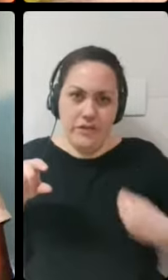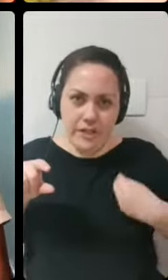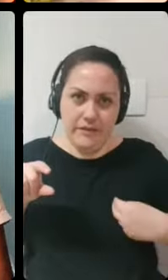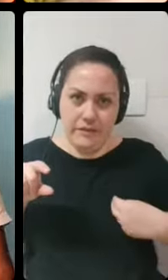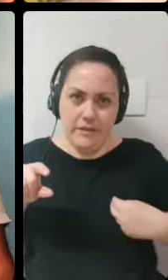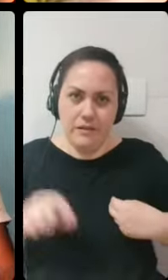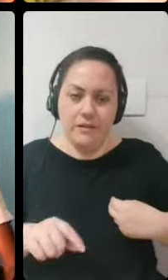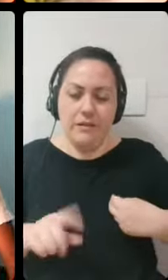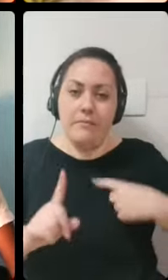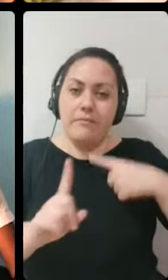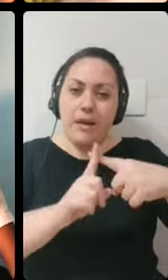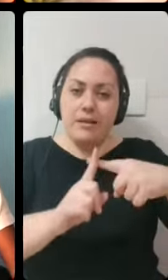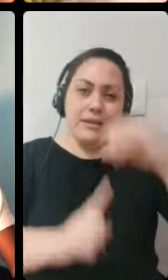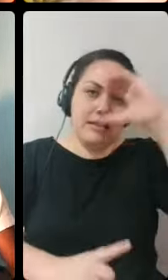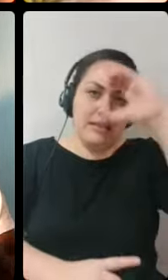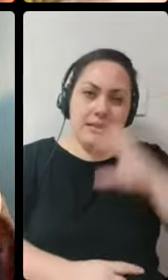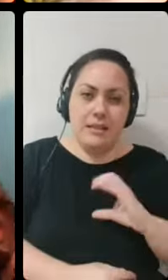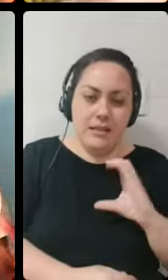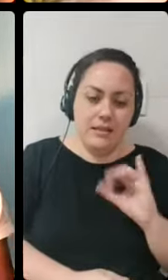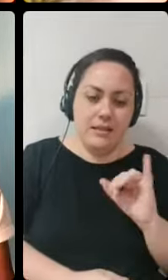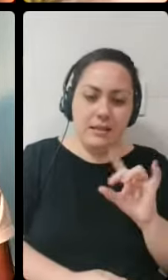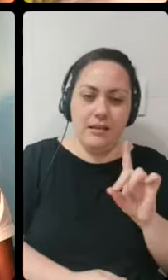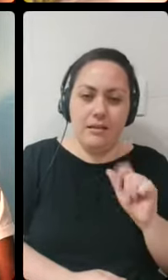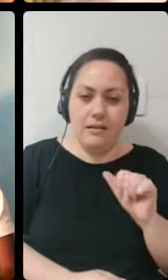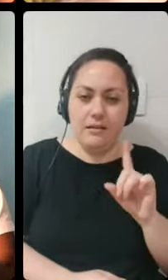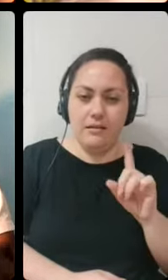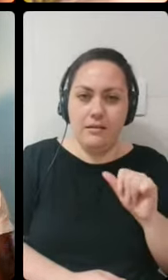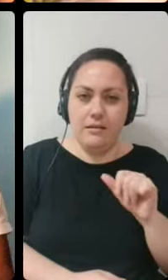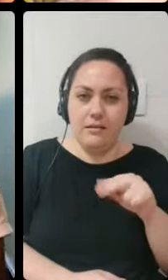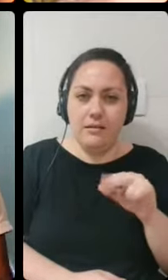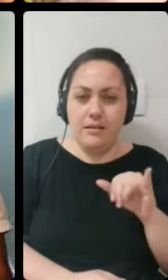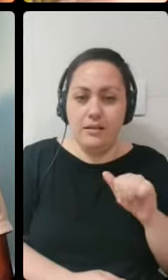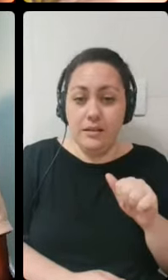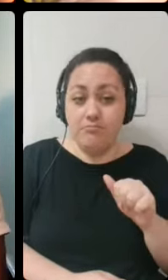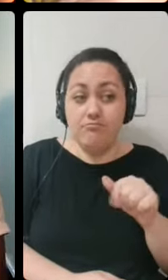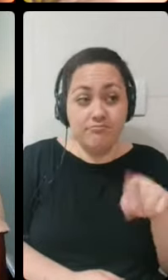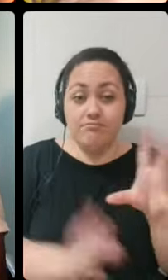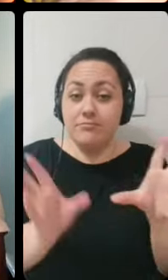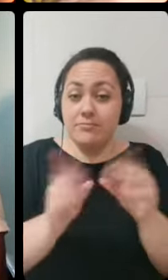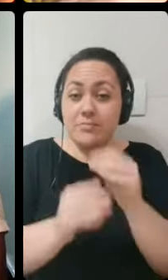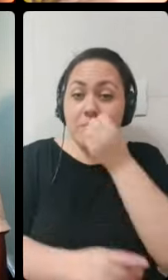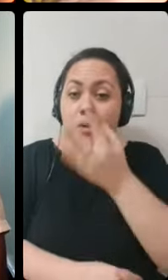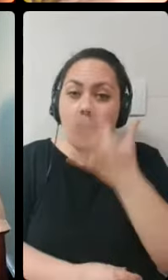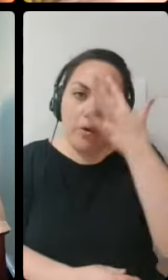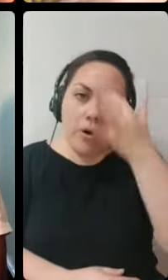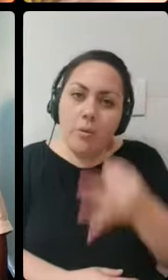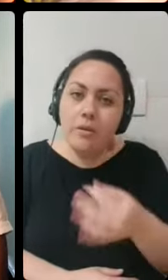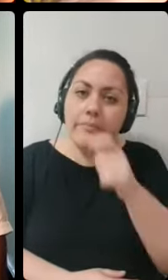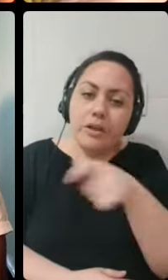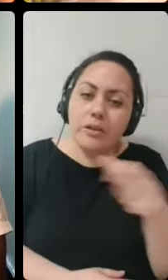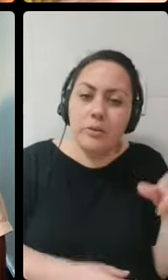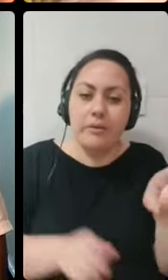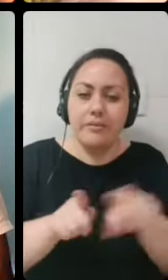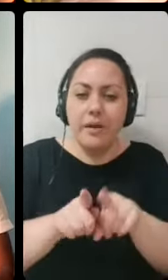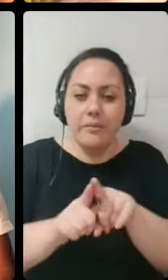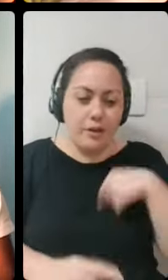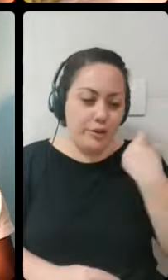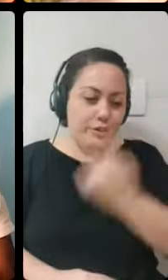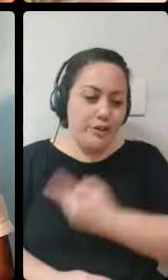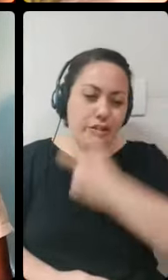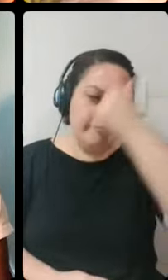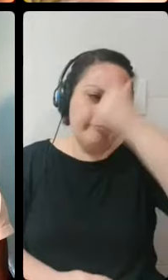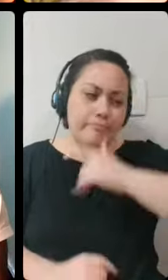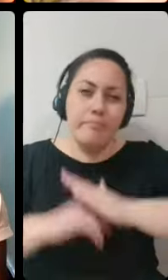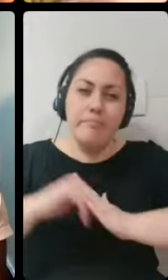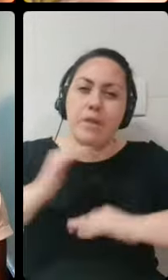bem essa coisa de a gente entender as pessoas e ser mais humano, assim. Então, eu acho que também seria